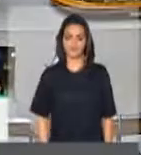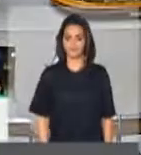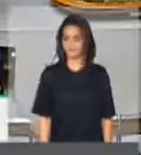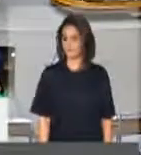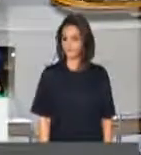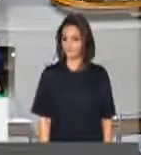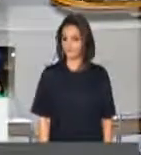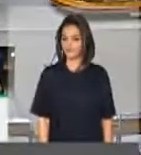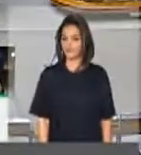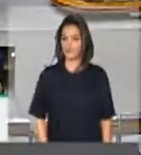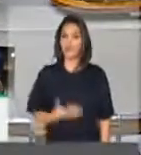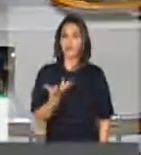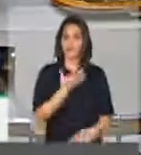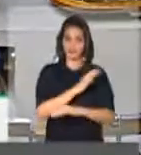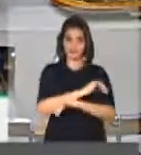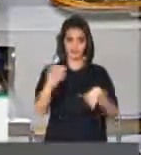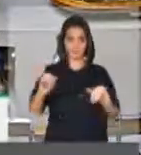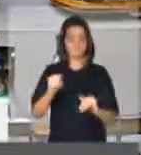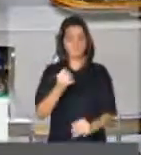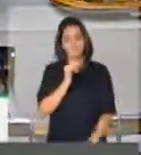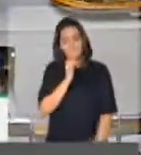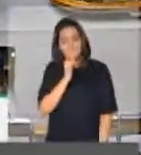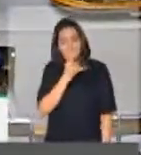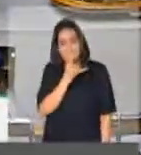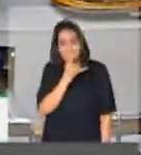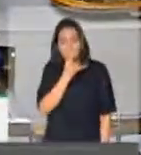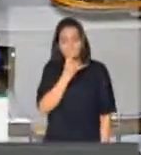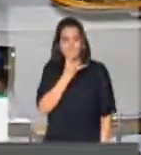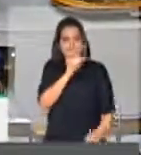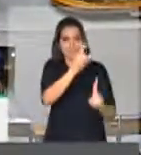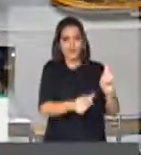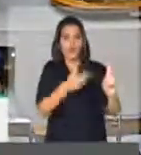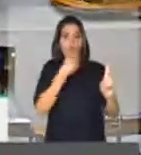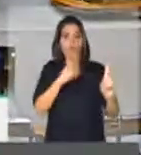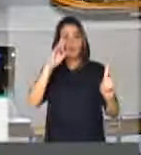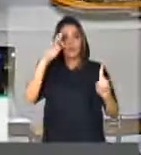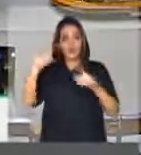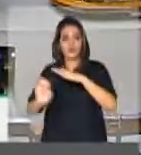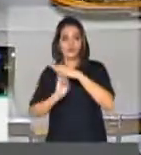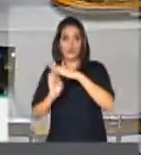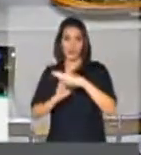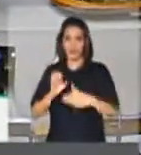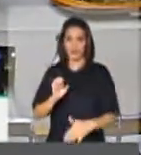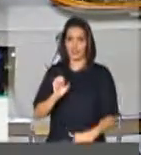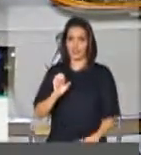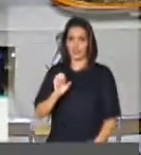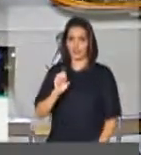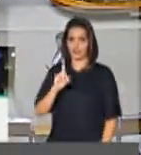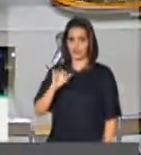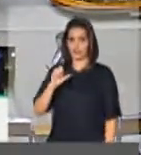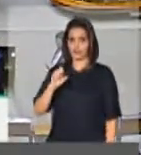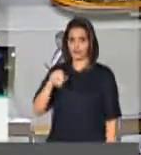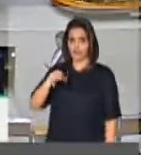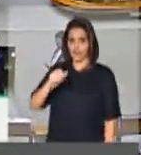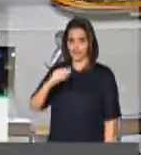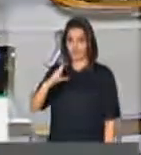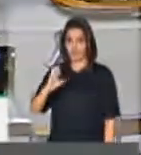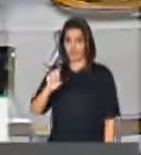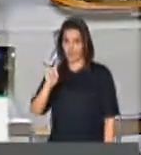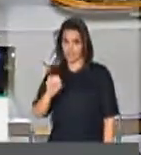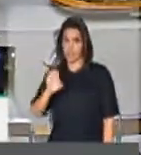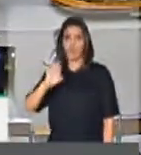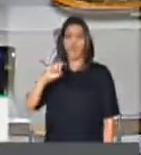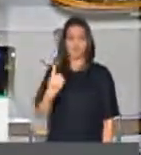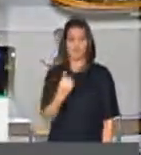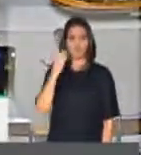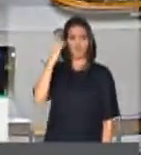Pois, deputado. Queria registrar com grande pesar o falecimento do empresário cearense Dias Macedo, que exerceu como deputado